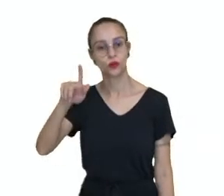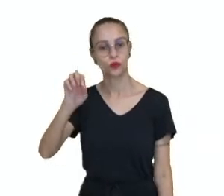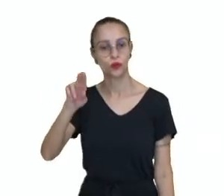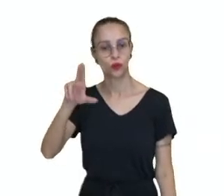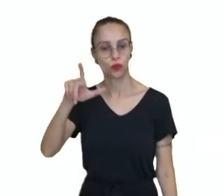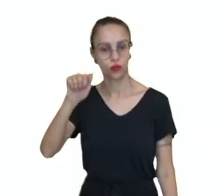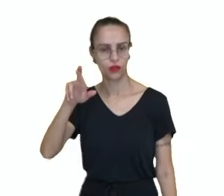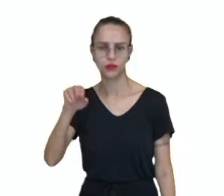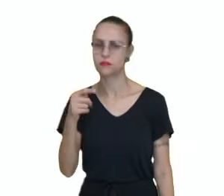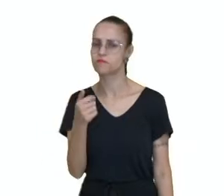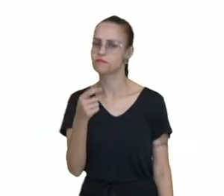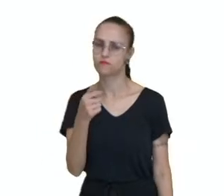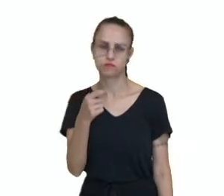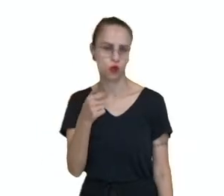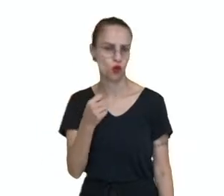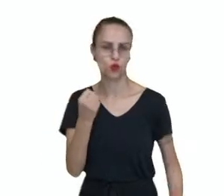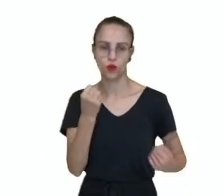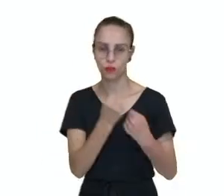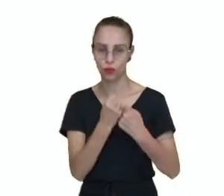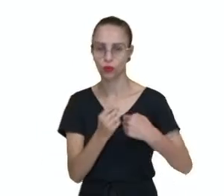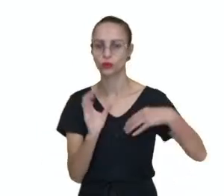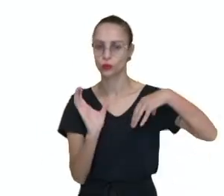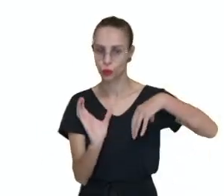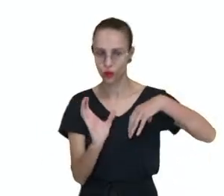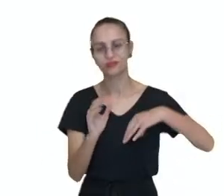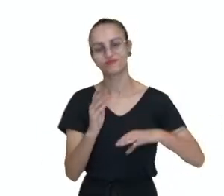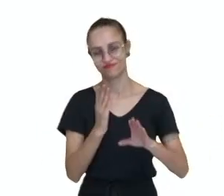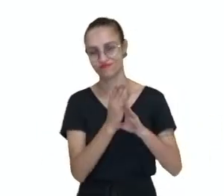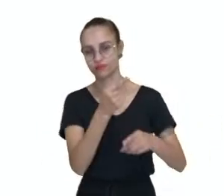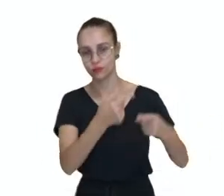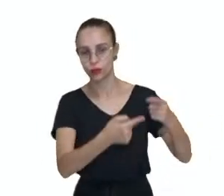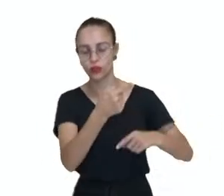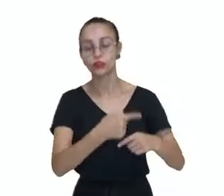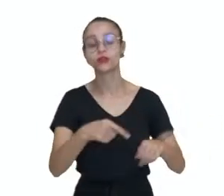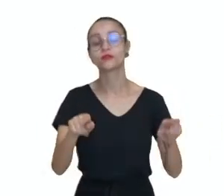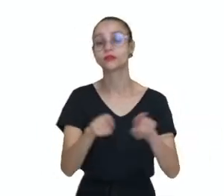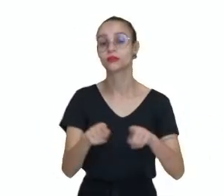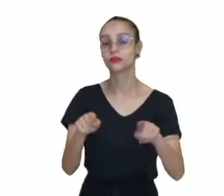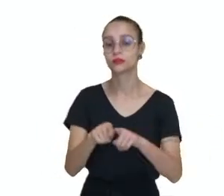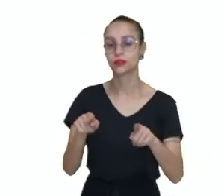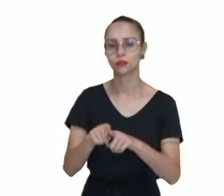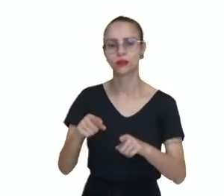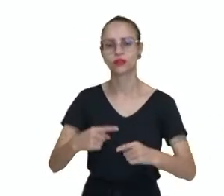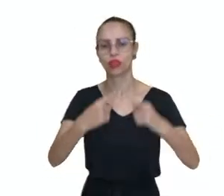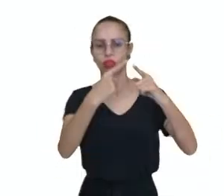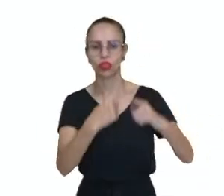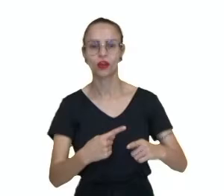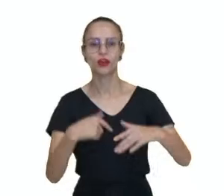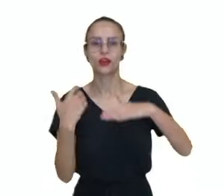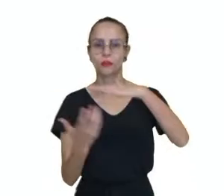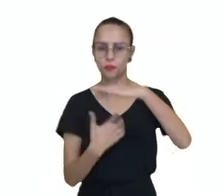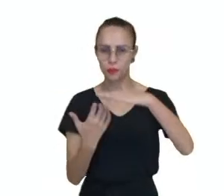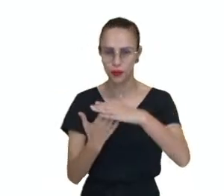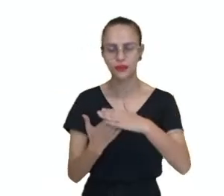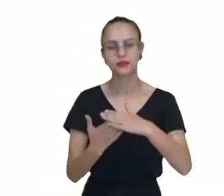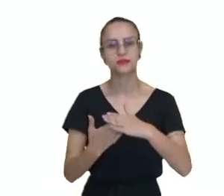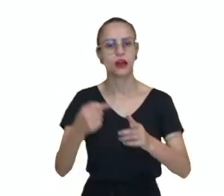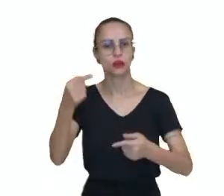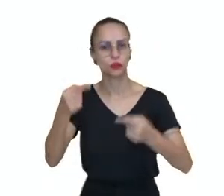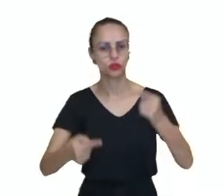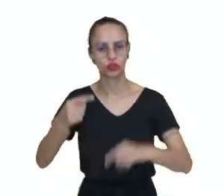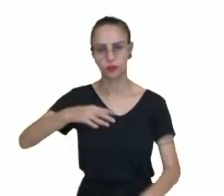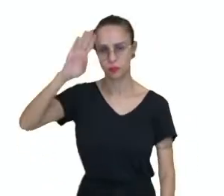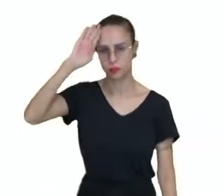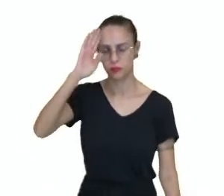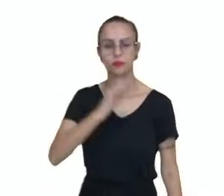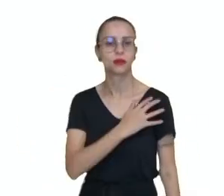Congresso, portanto no meio político, e ainda havia forte oposição de setores militares, empresários, imprensa e até